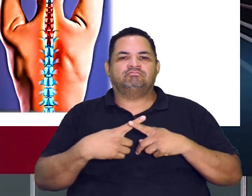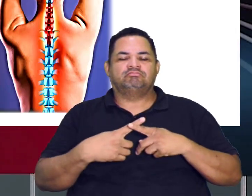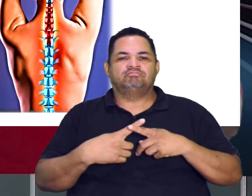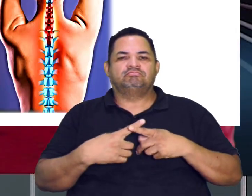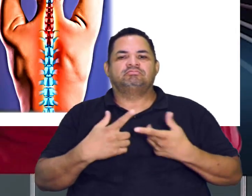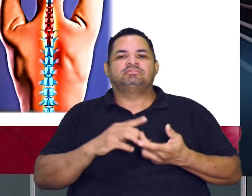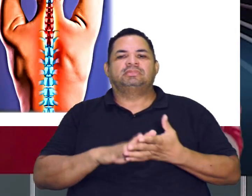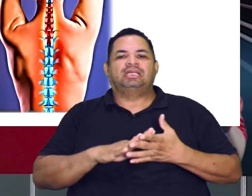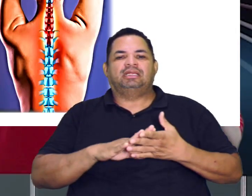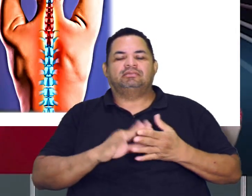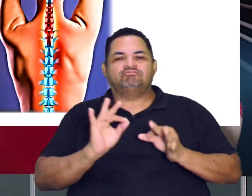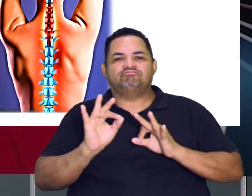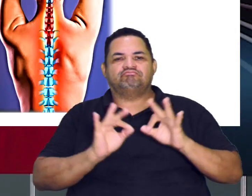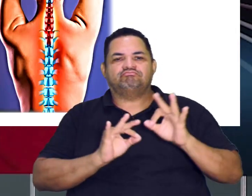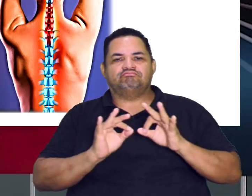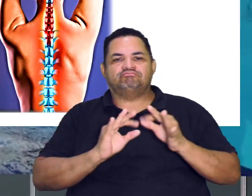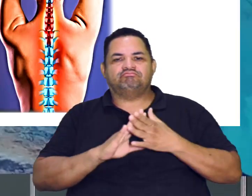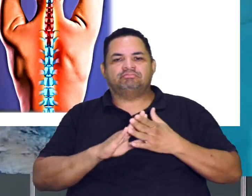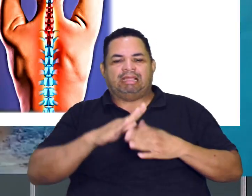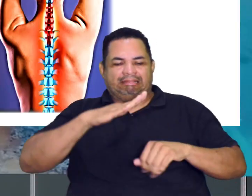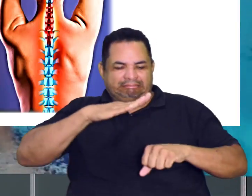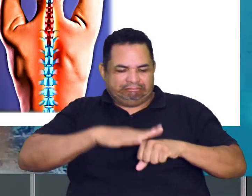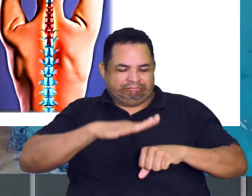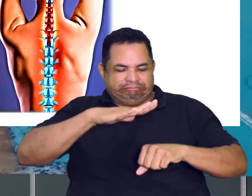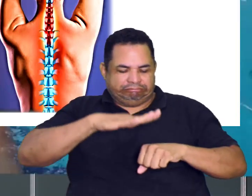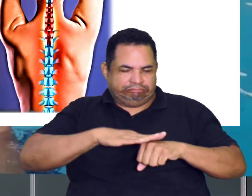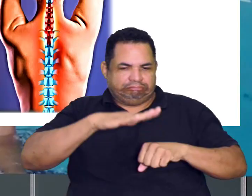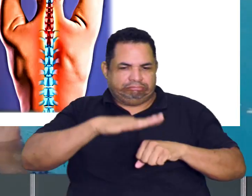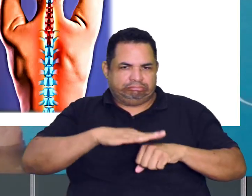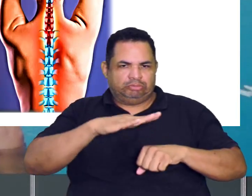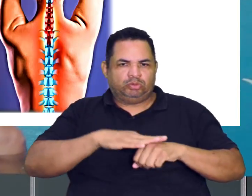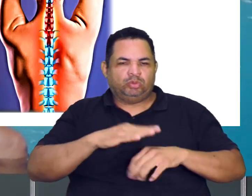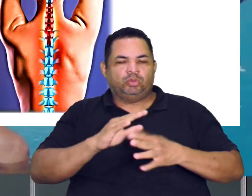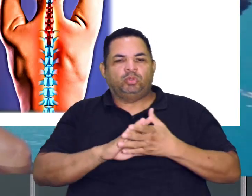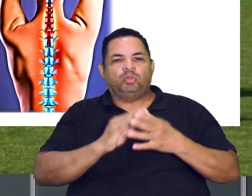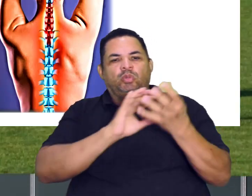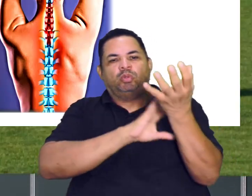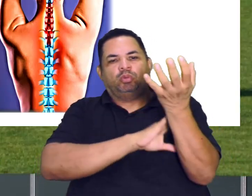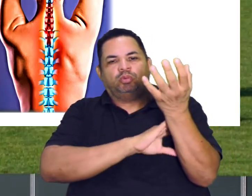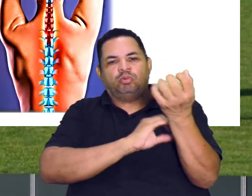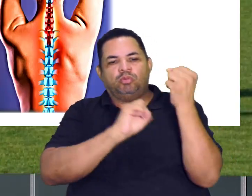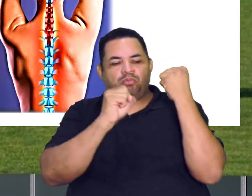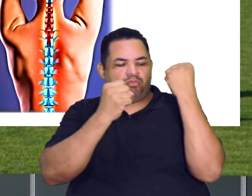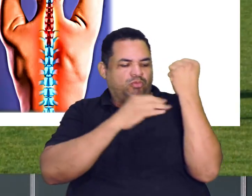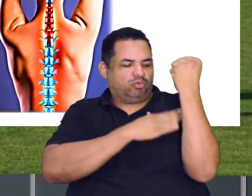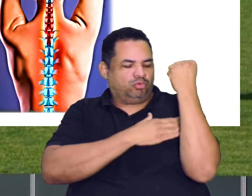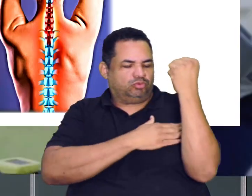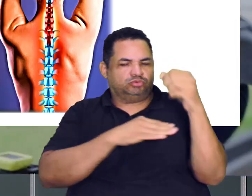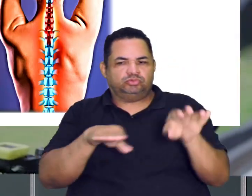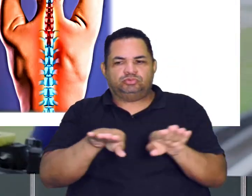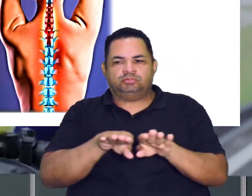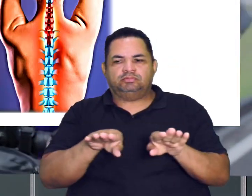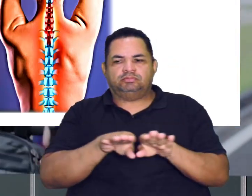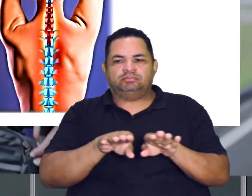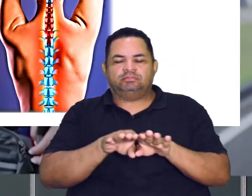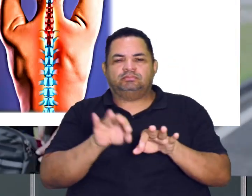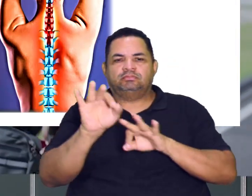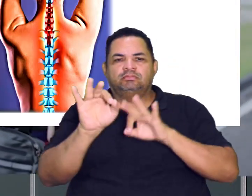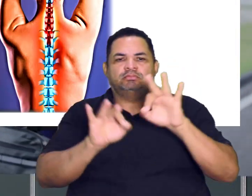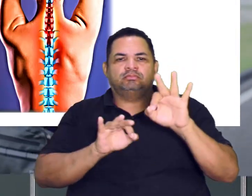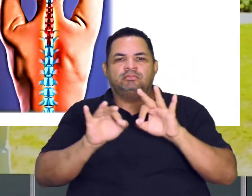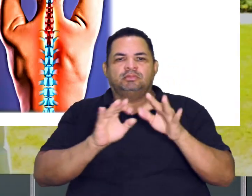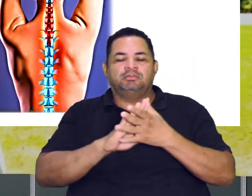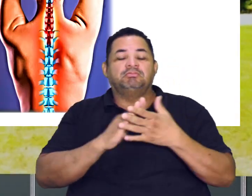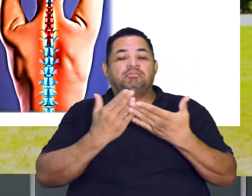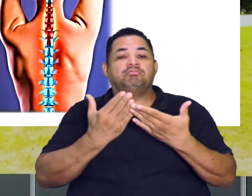comprimindo alguma vértebra, porque está achatando aí algum músculo, né? Então, tudo isso também faz parte aí da questão de